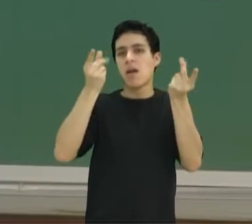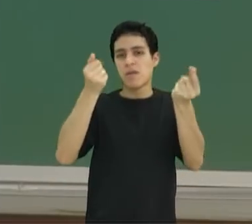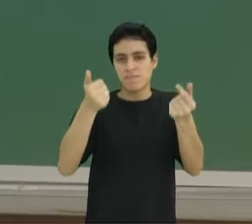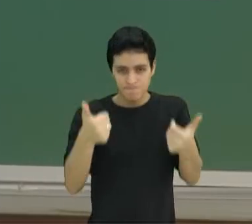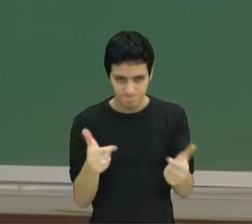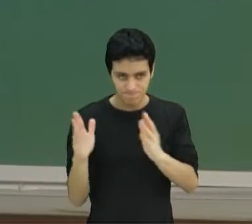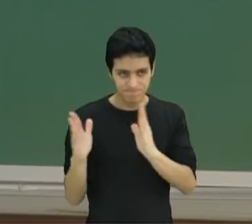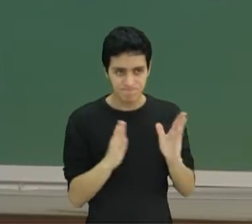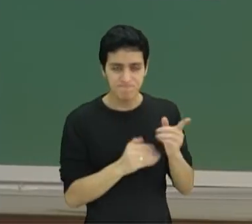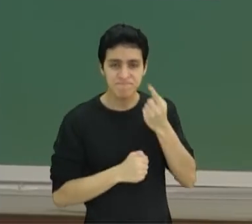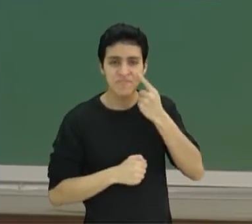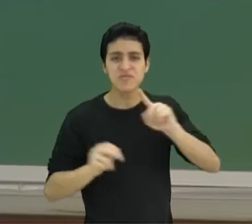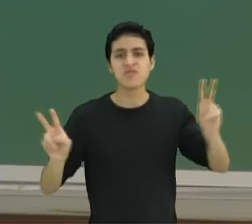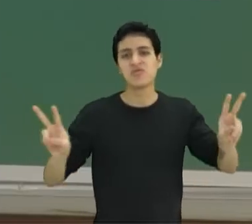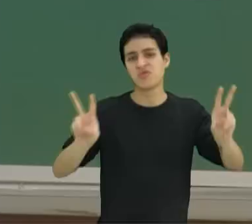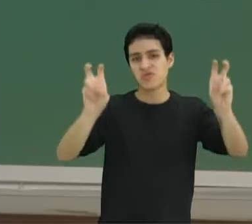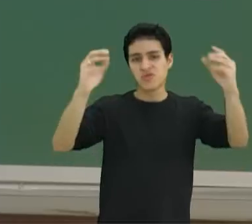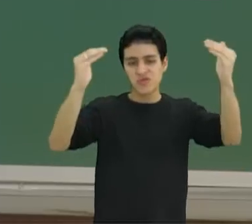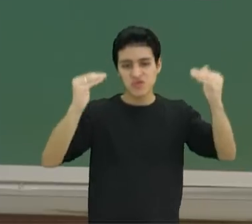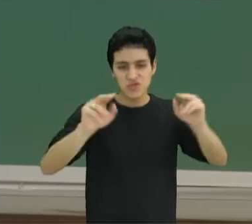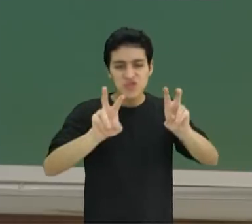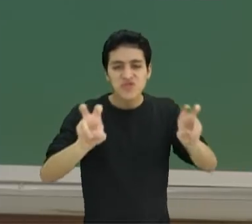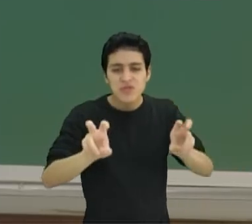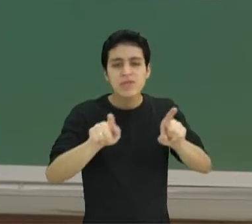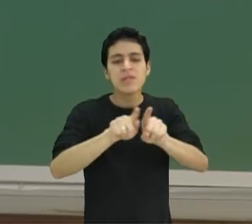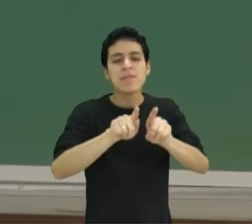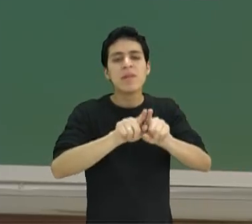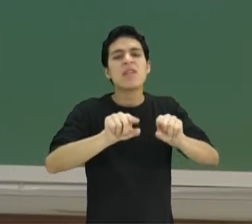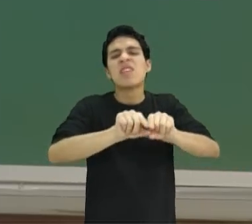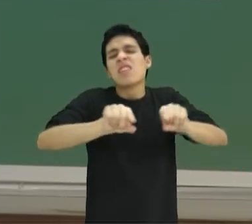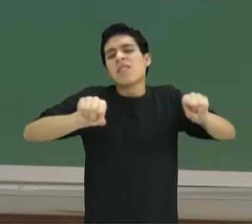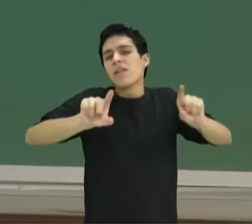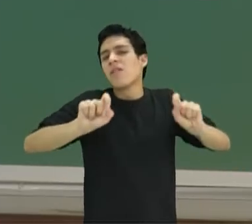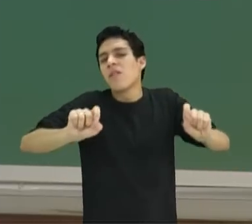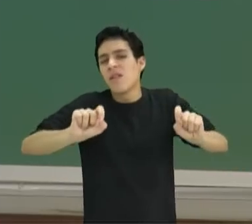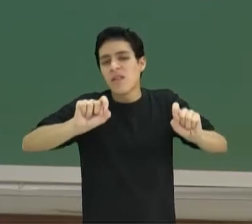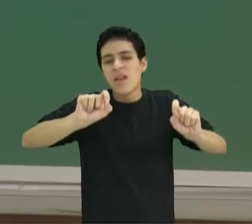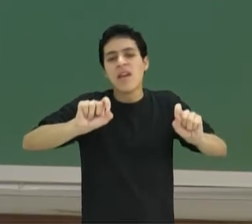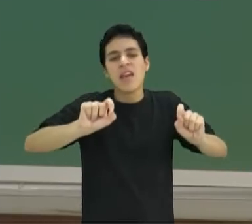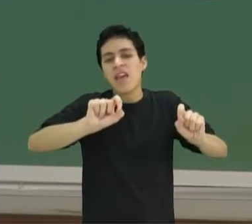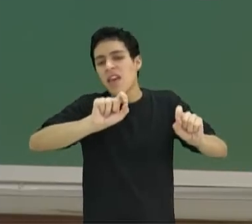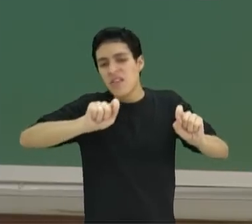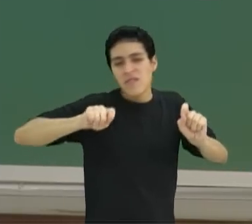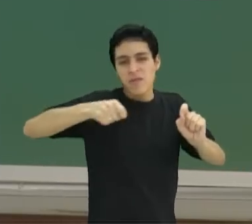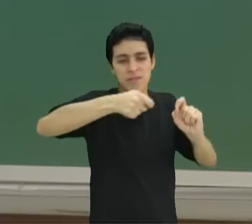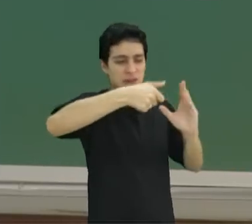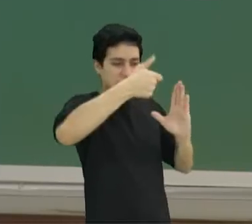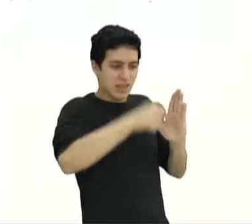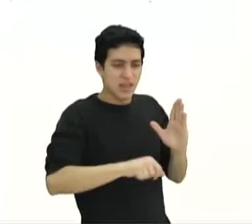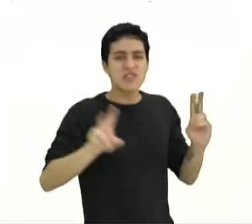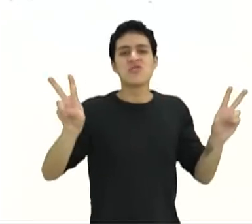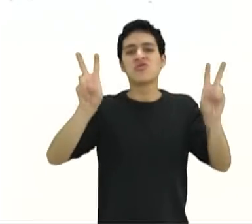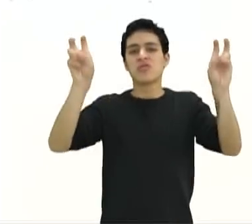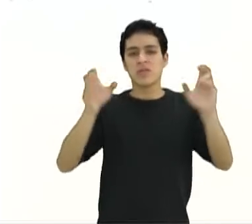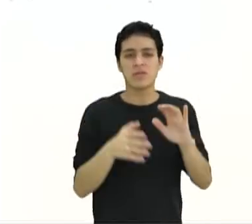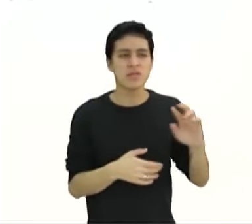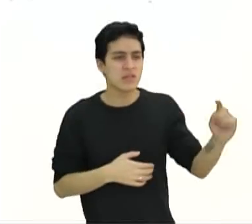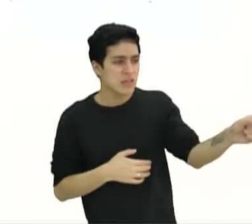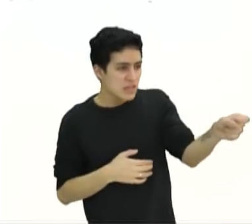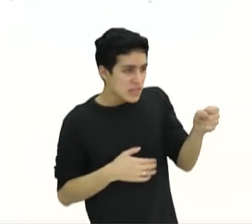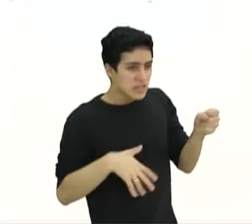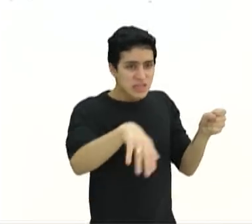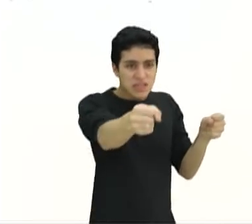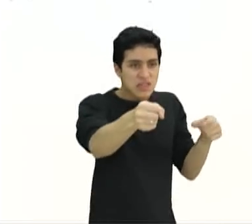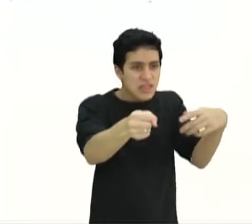Temos agora o título, subtítulo e a identificação do nosso ensaio. O título é Através de